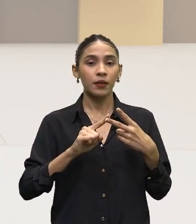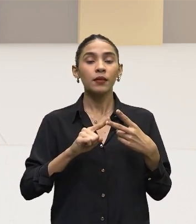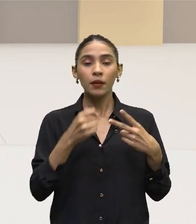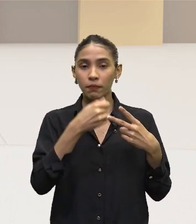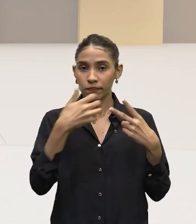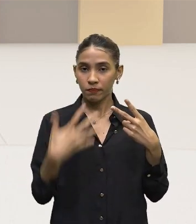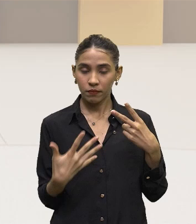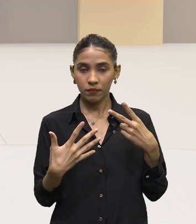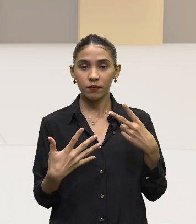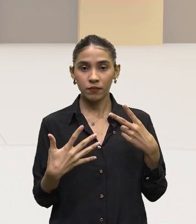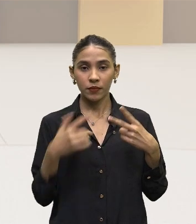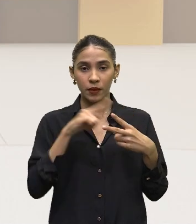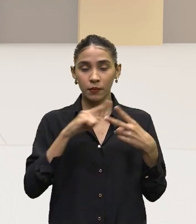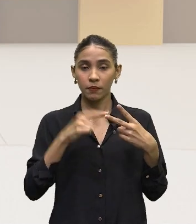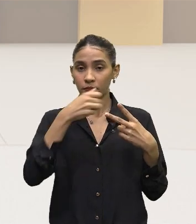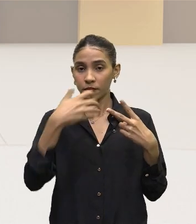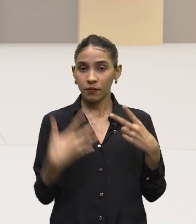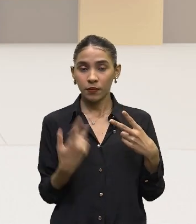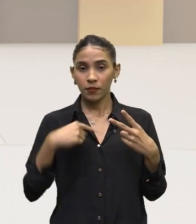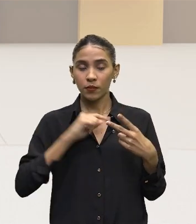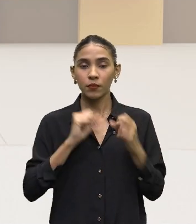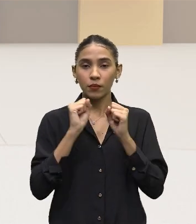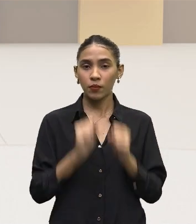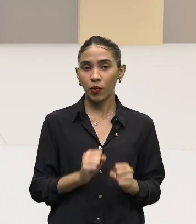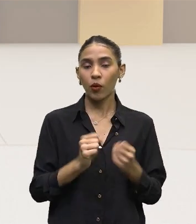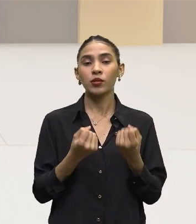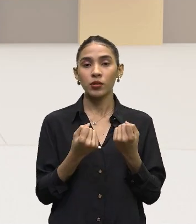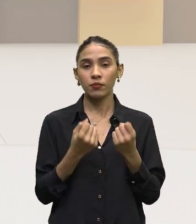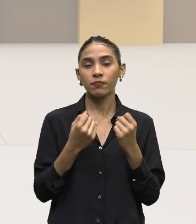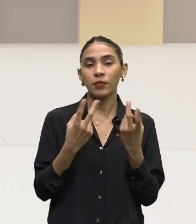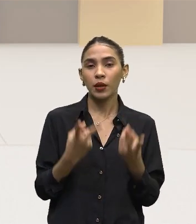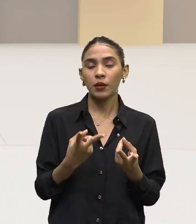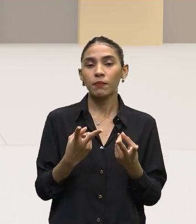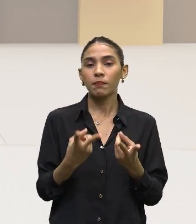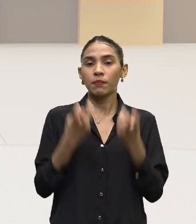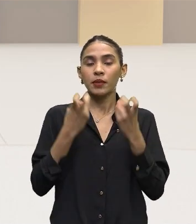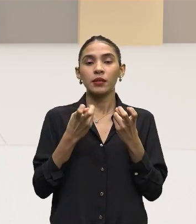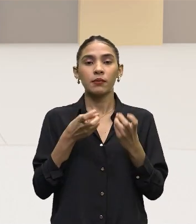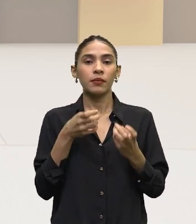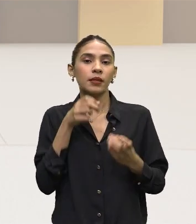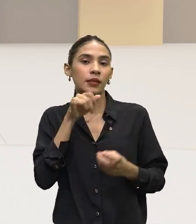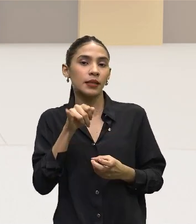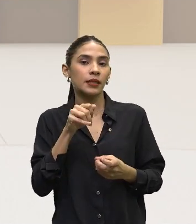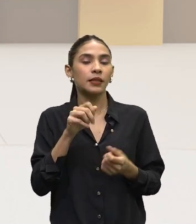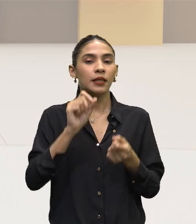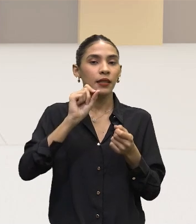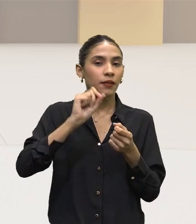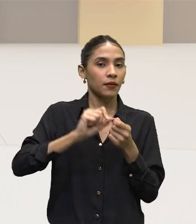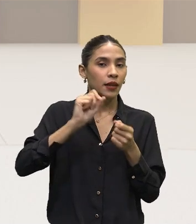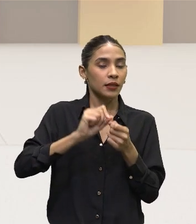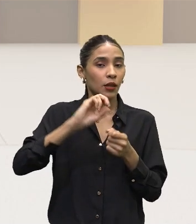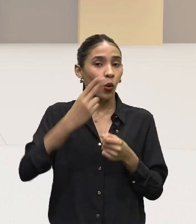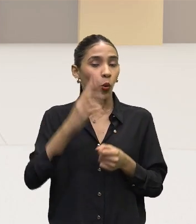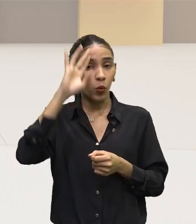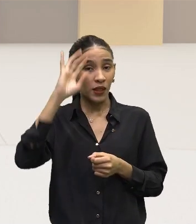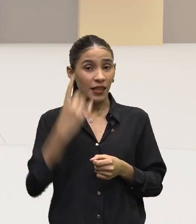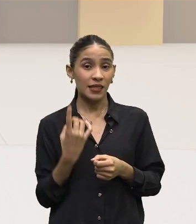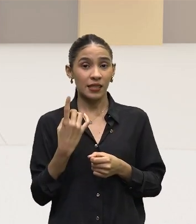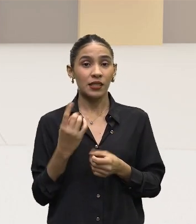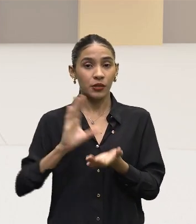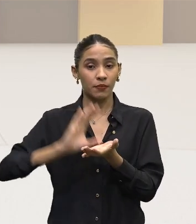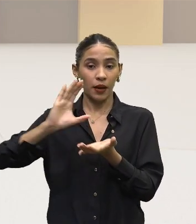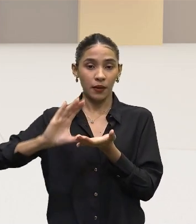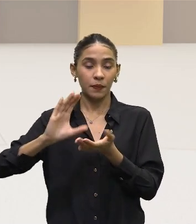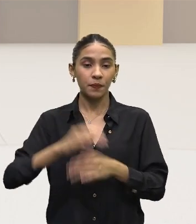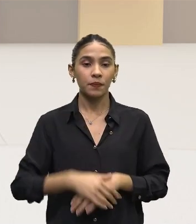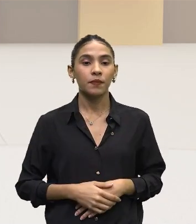dos vieses e das heurísticas que a gente pode identificar quando a gente vai fazer ou quando a gente decide fazer um